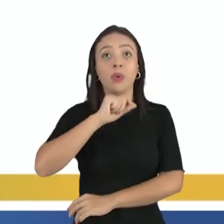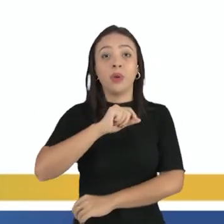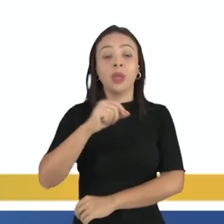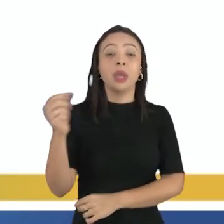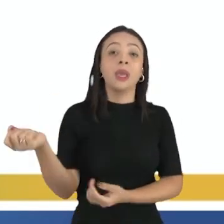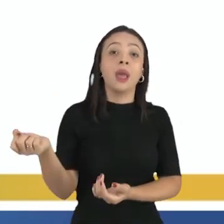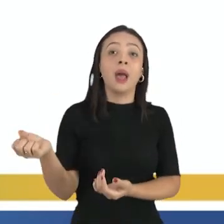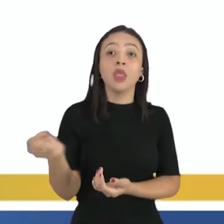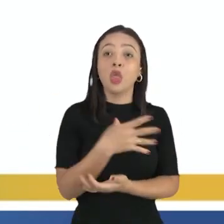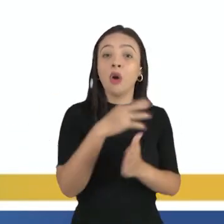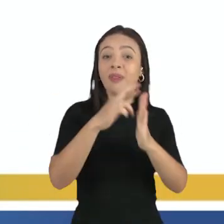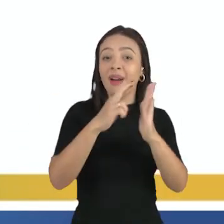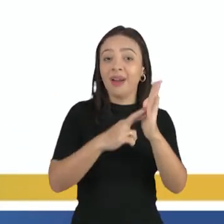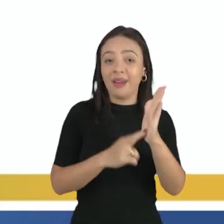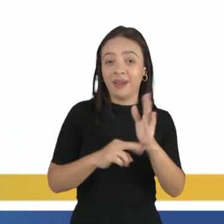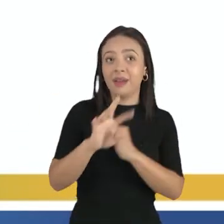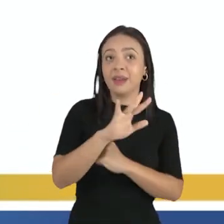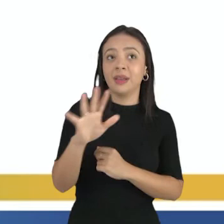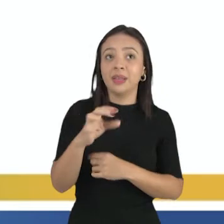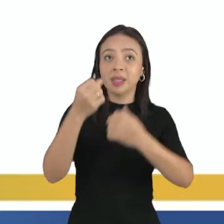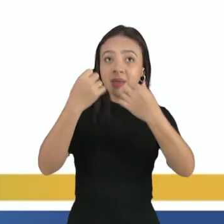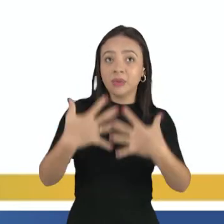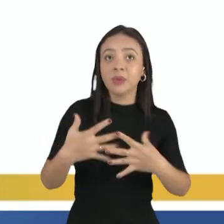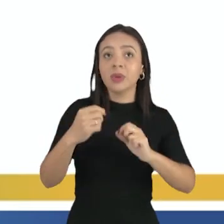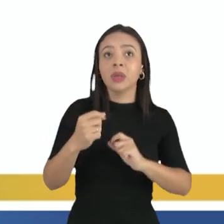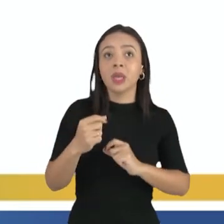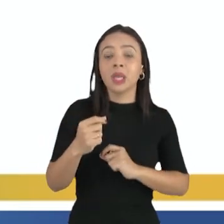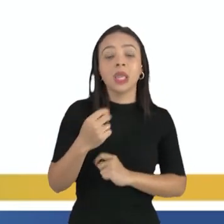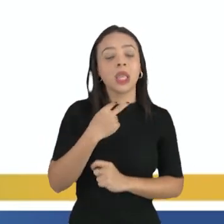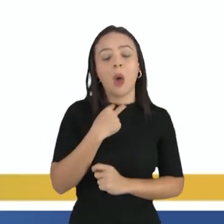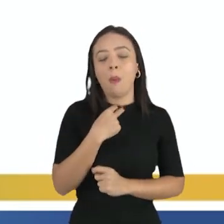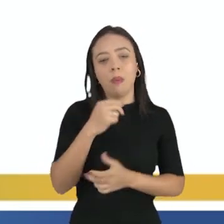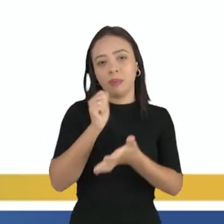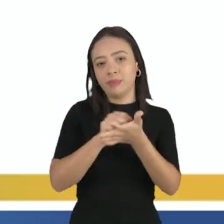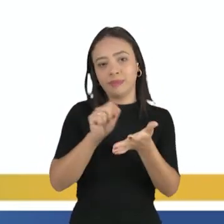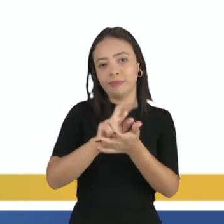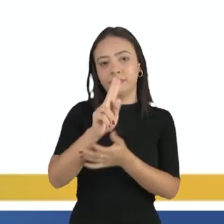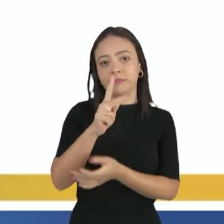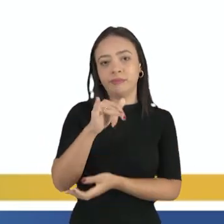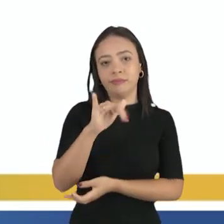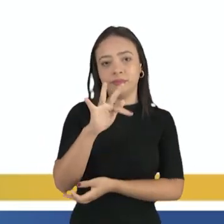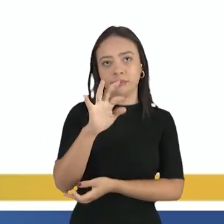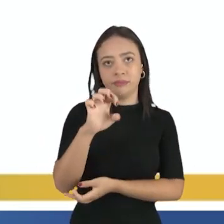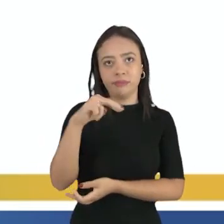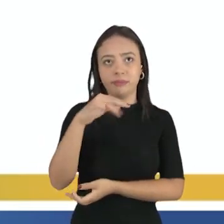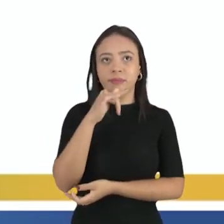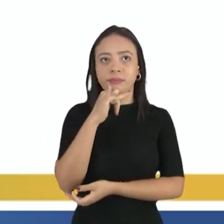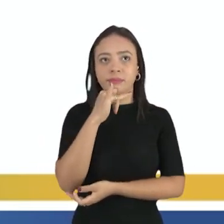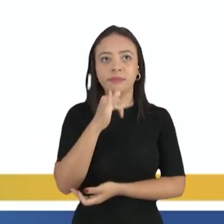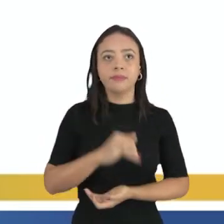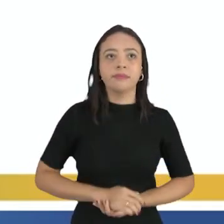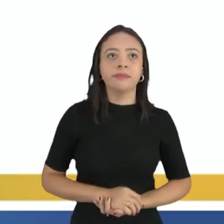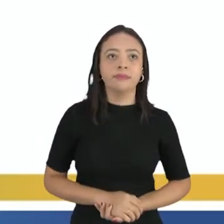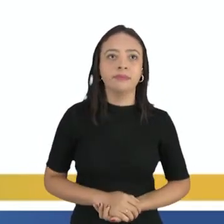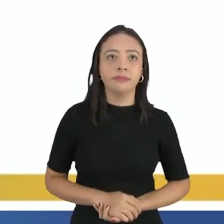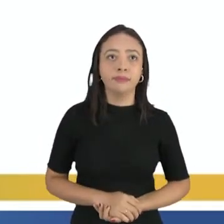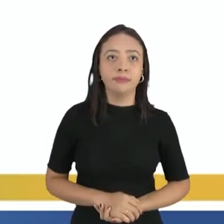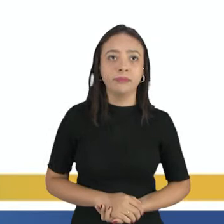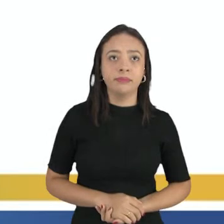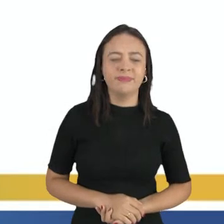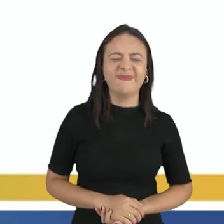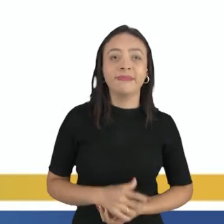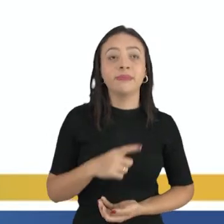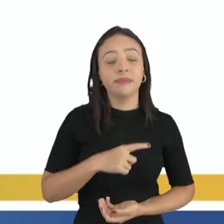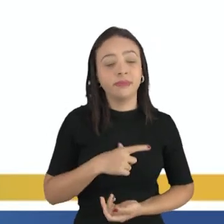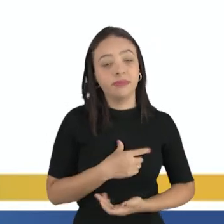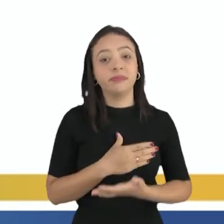ortográfico definiu que elas não devem mais ser escritas com hífen. Ou seja, galera,